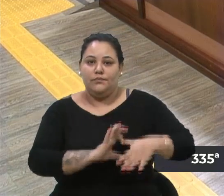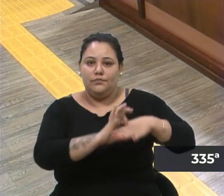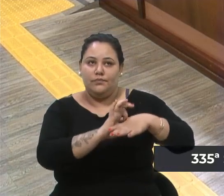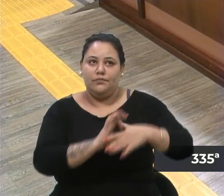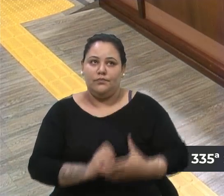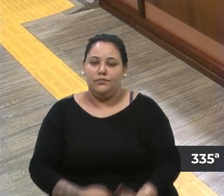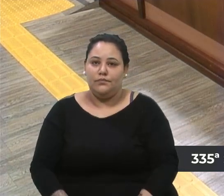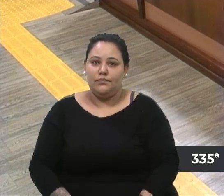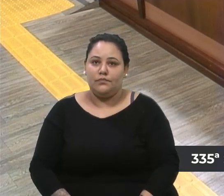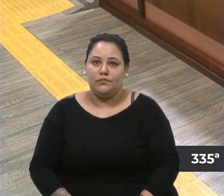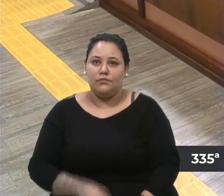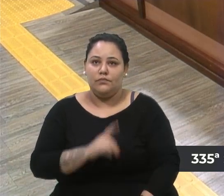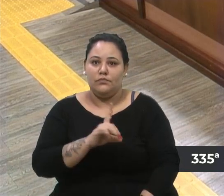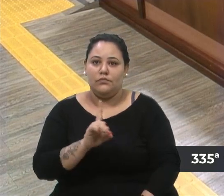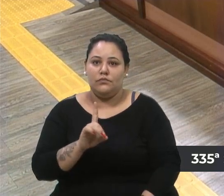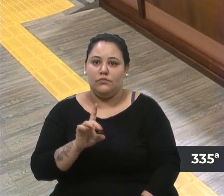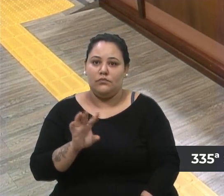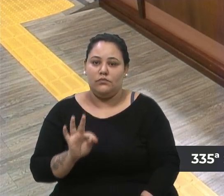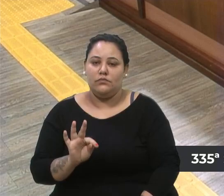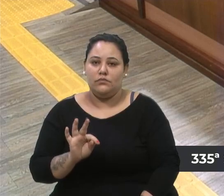Do PDT também, presidente.